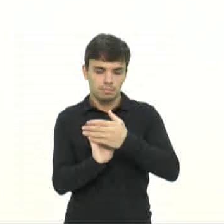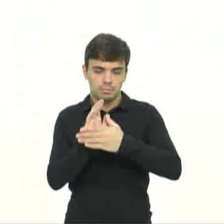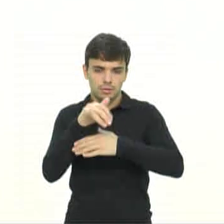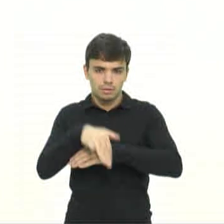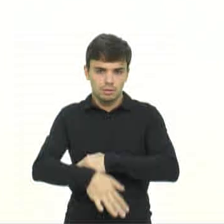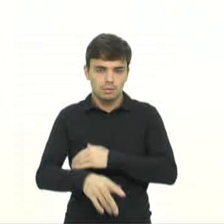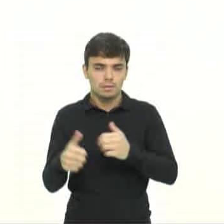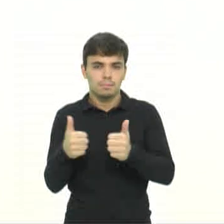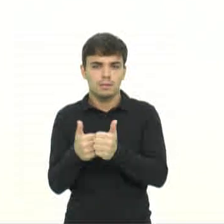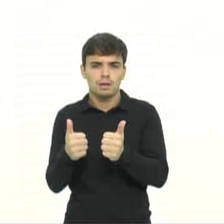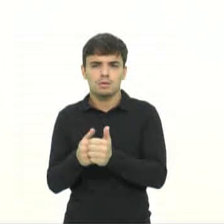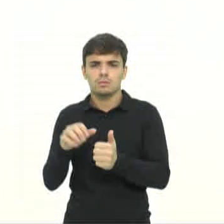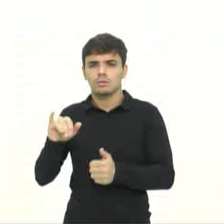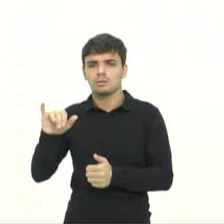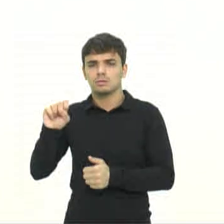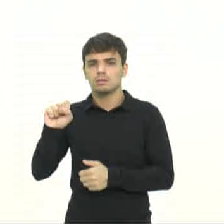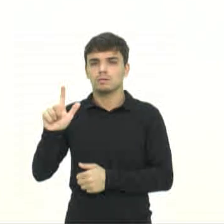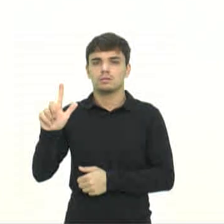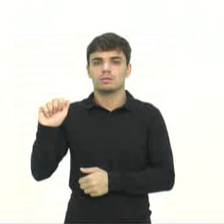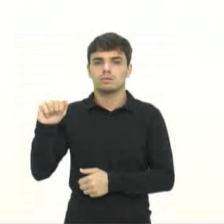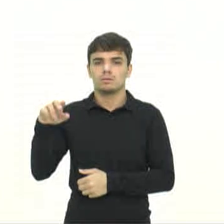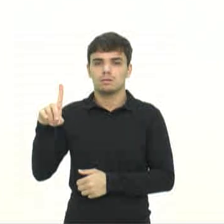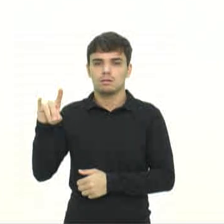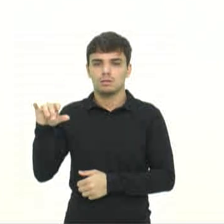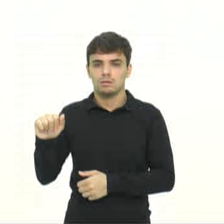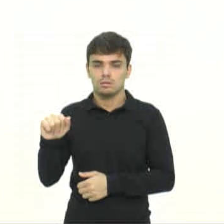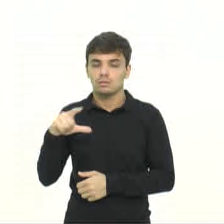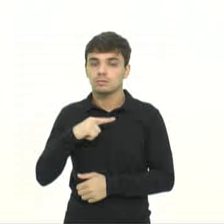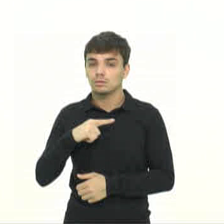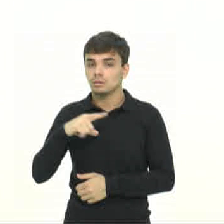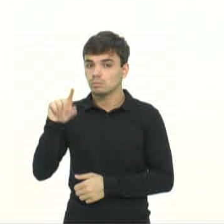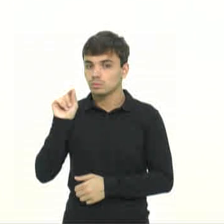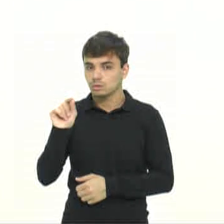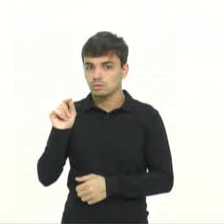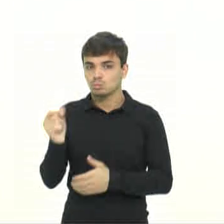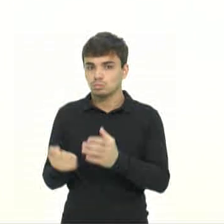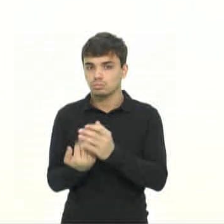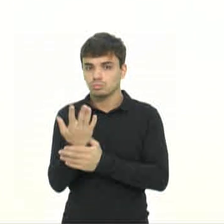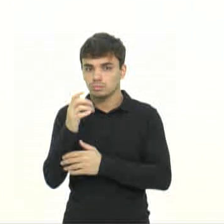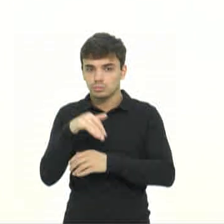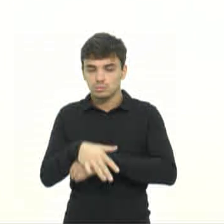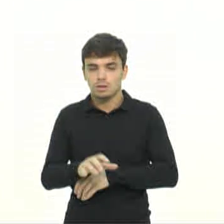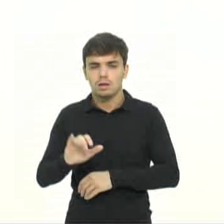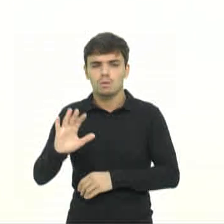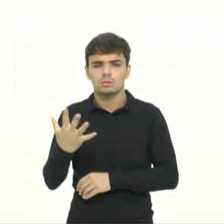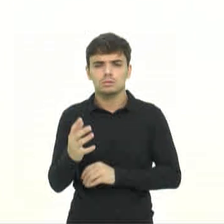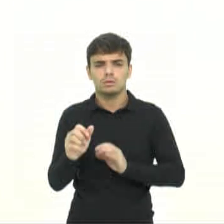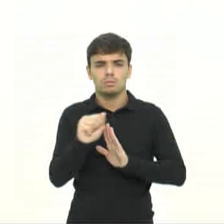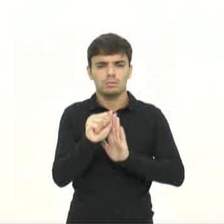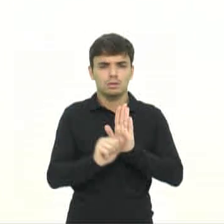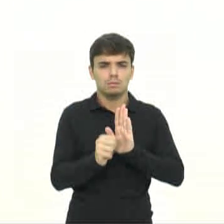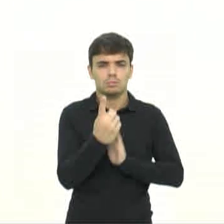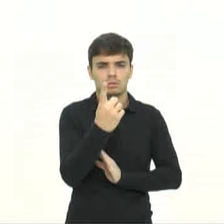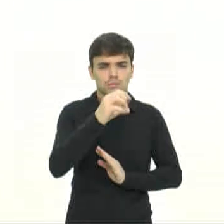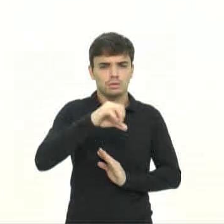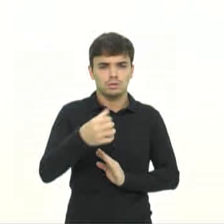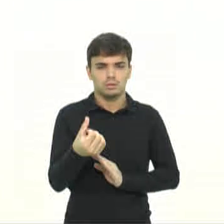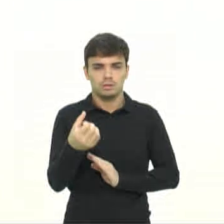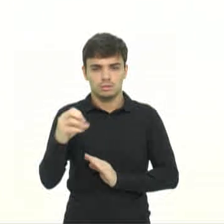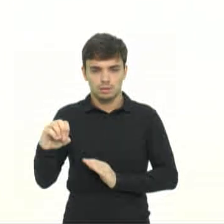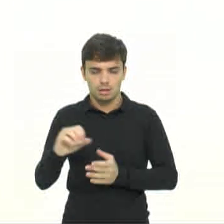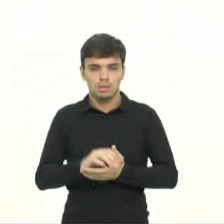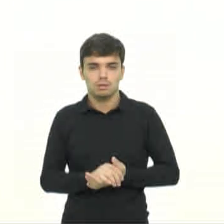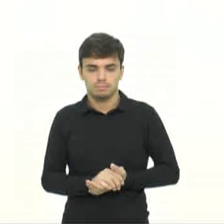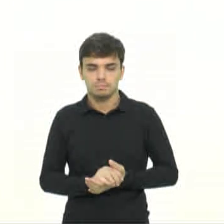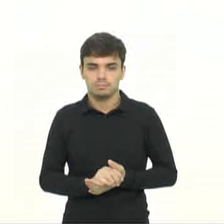costa sul da Islândia. A erupção vulcânica que lhe deu origem ocorreu na década de 1960, o que faz